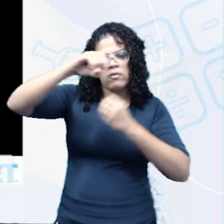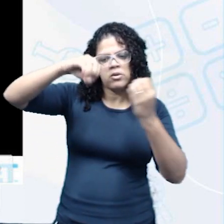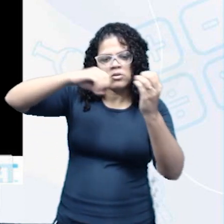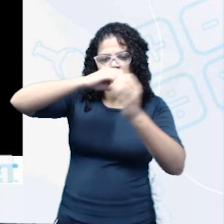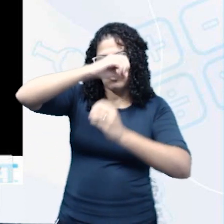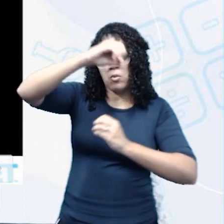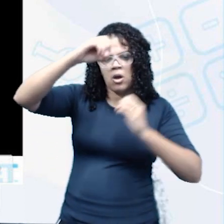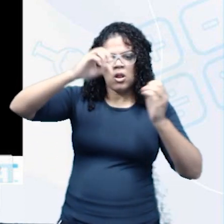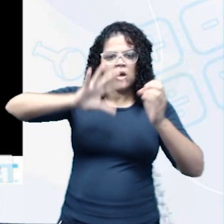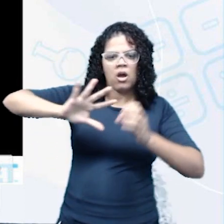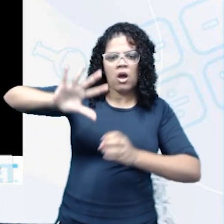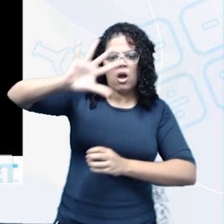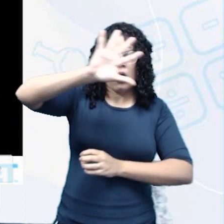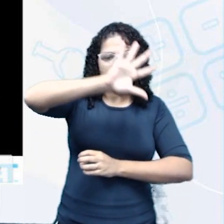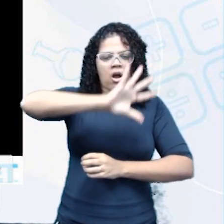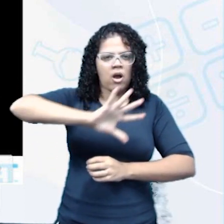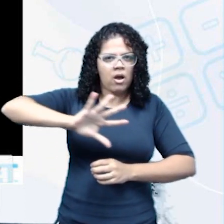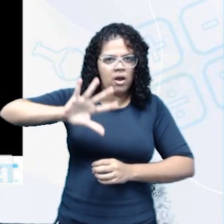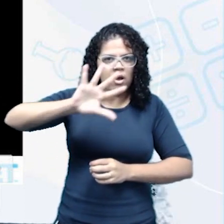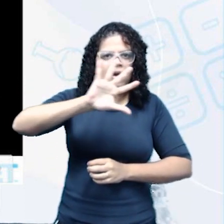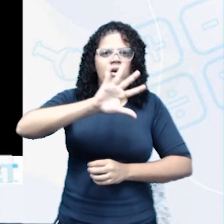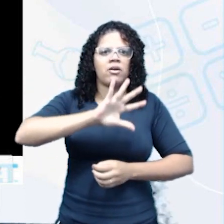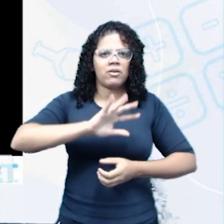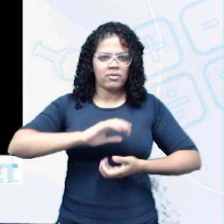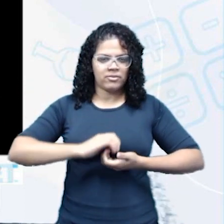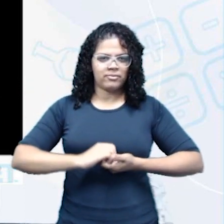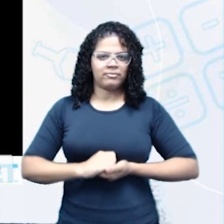toma todo o ambiente onde ele está, certo?